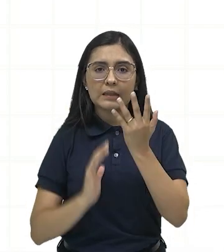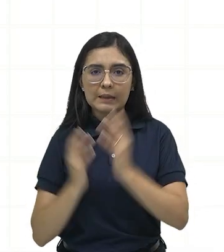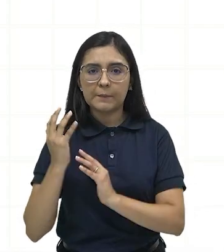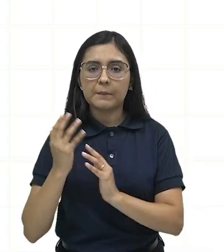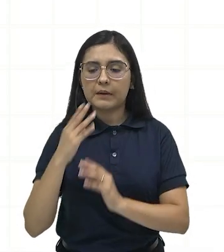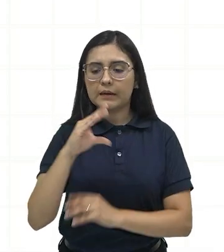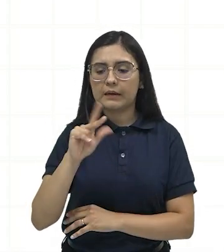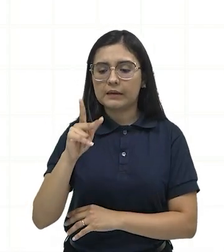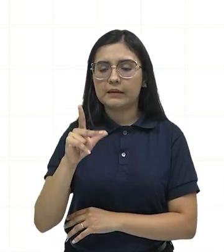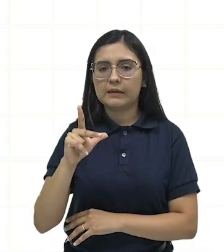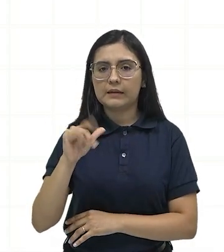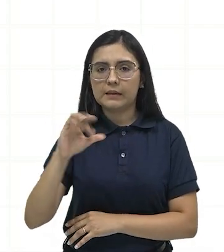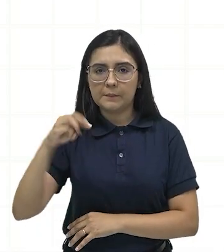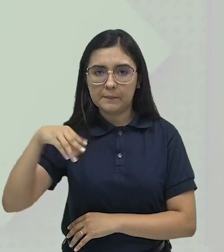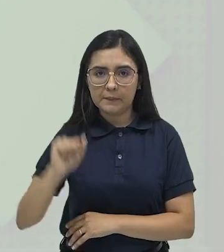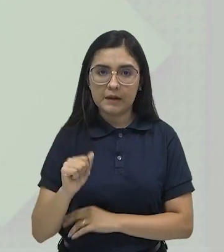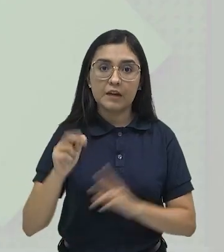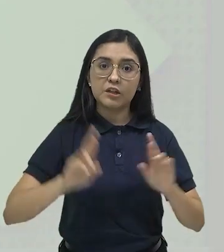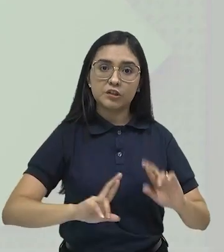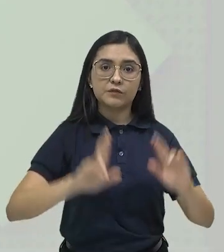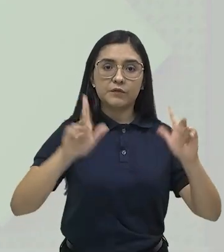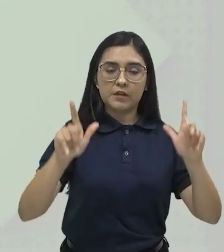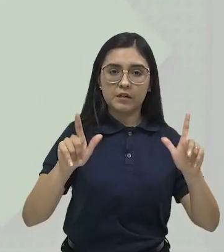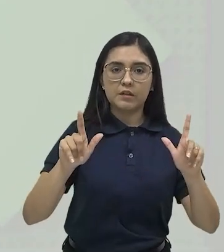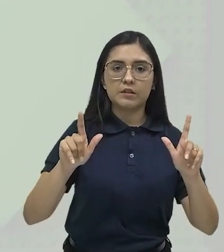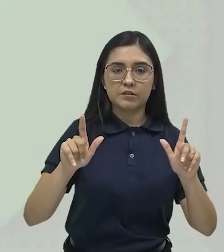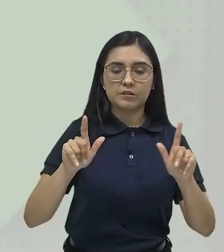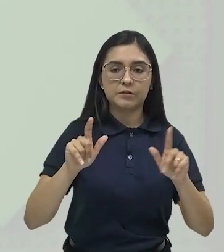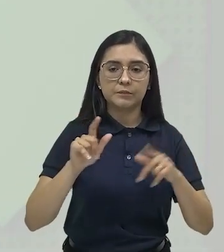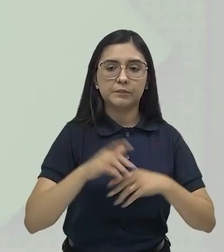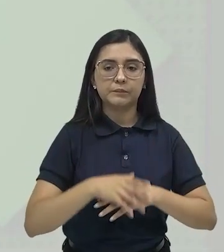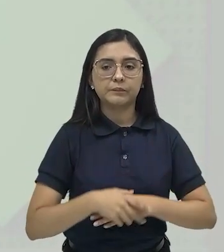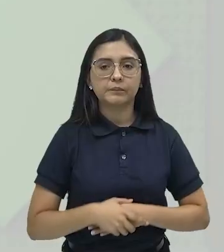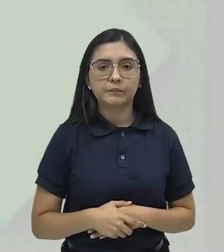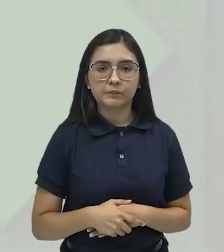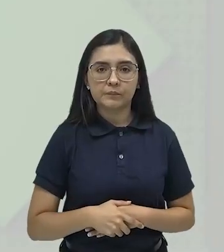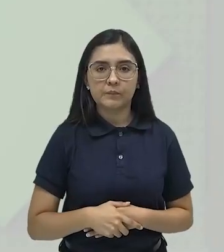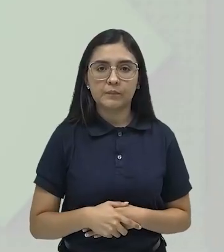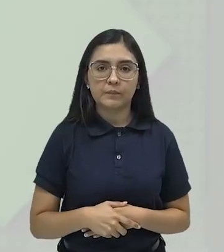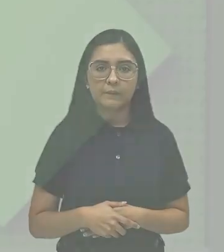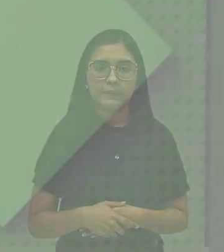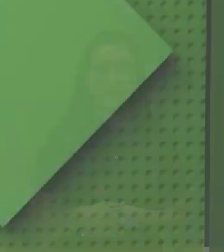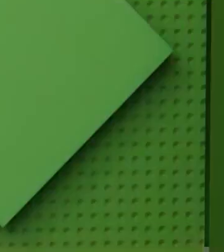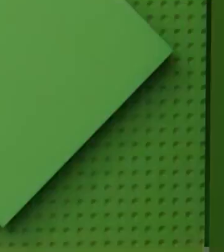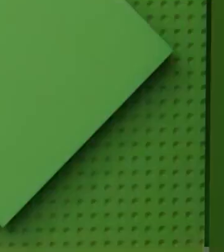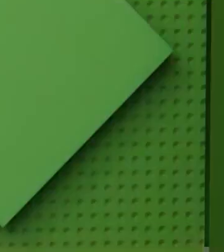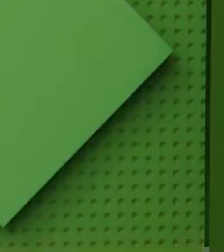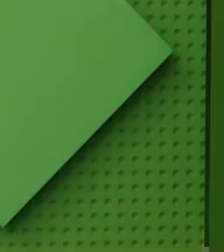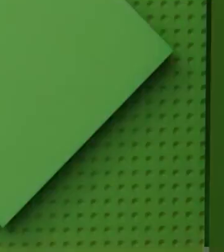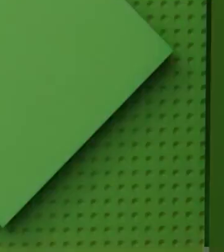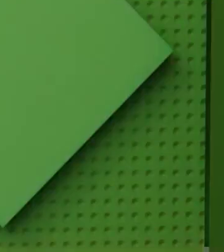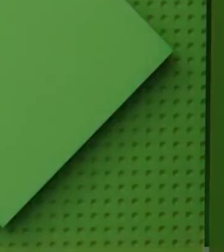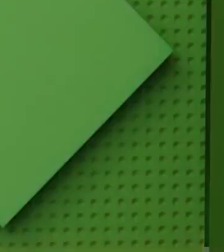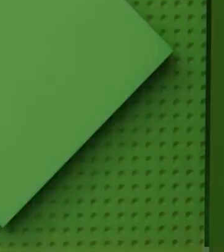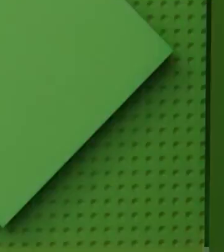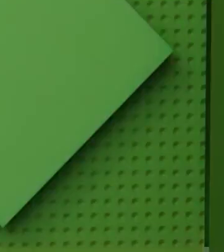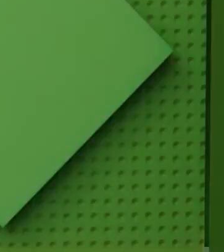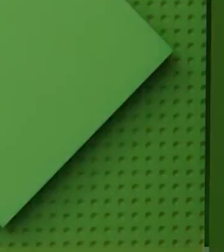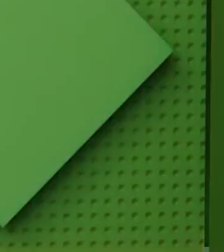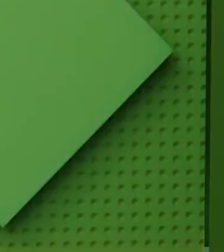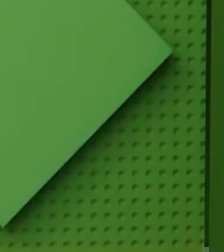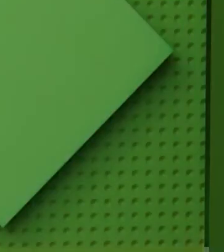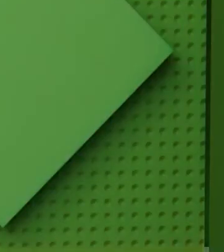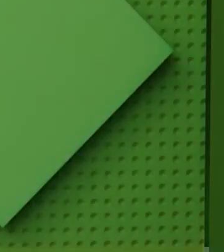clima, tá? Então, é diferente. Tanto que em uma zona climática, nós temos vários